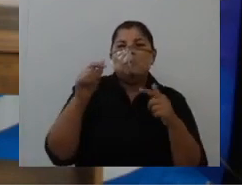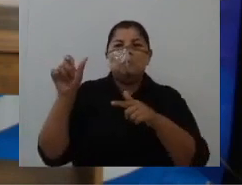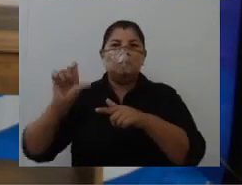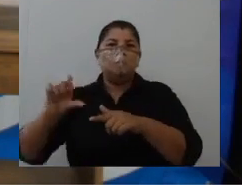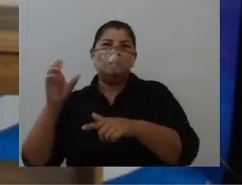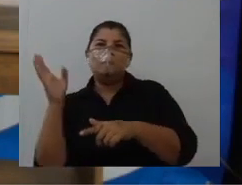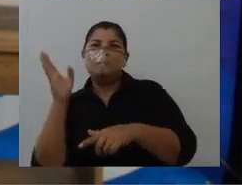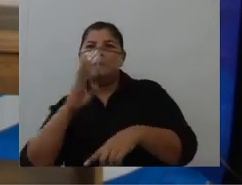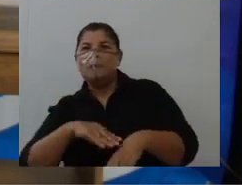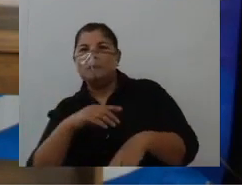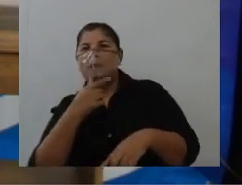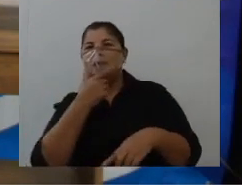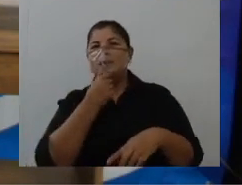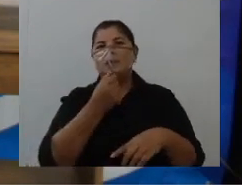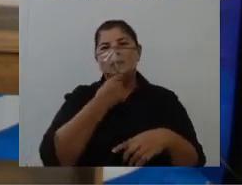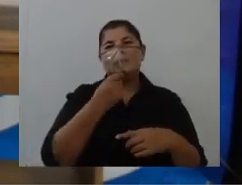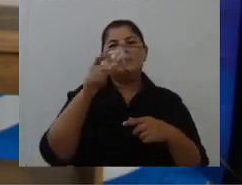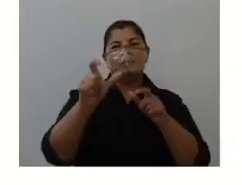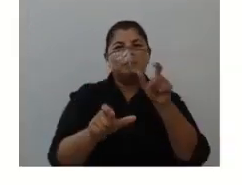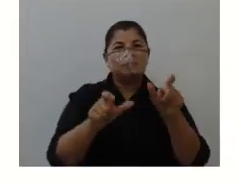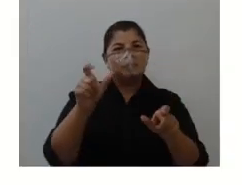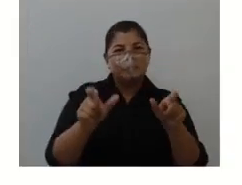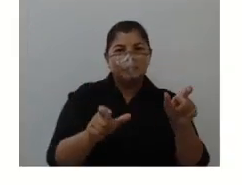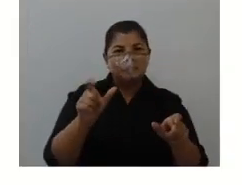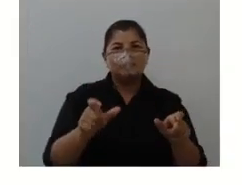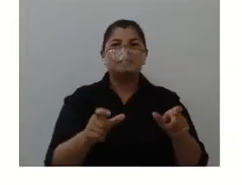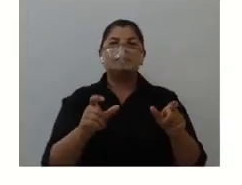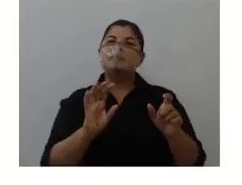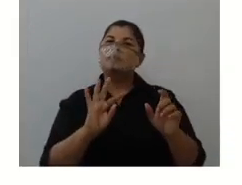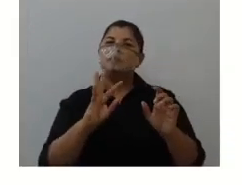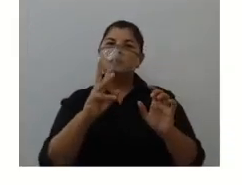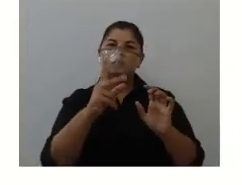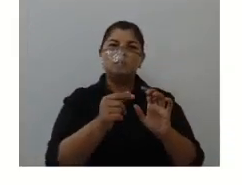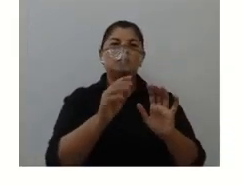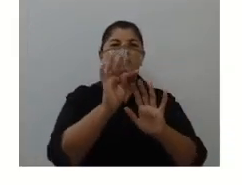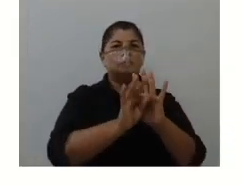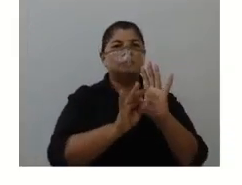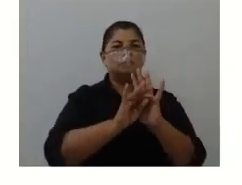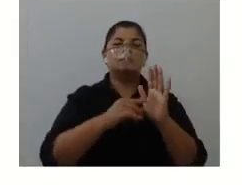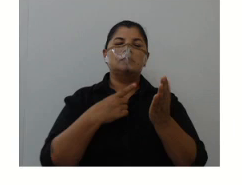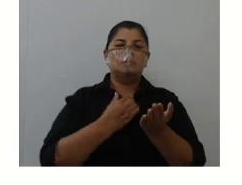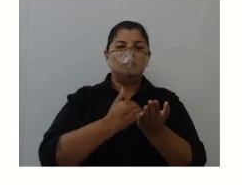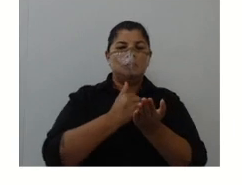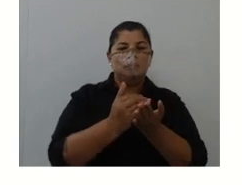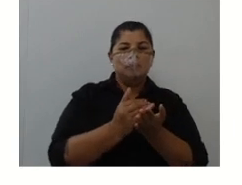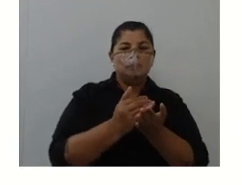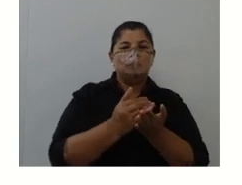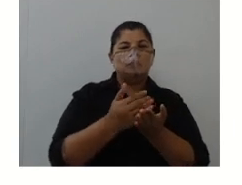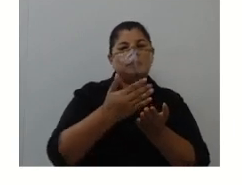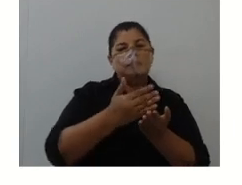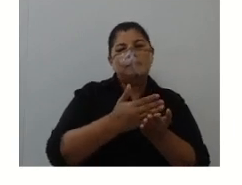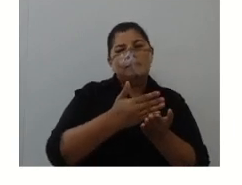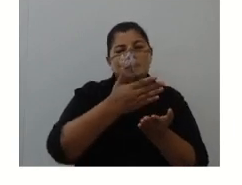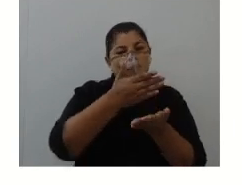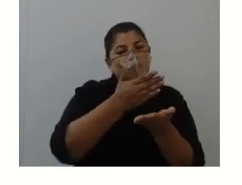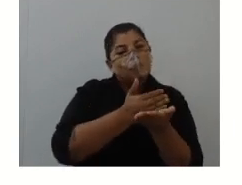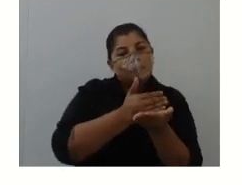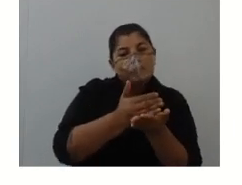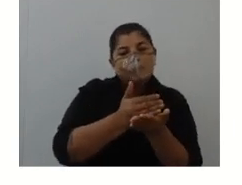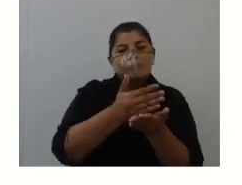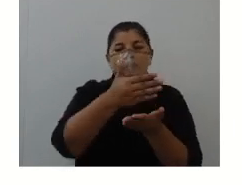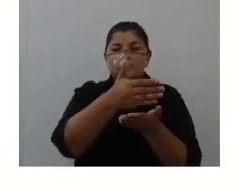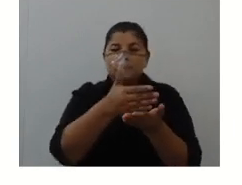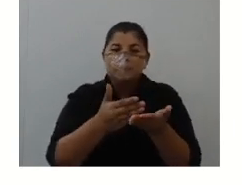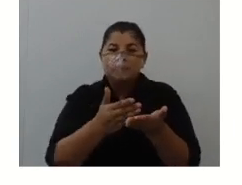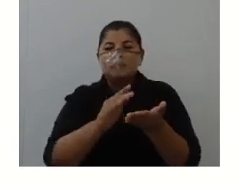Tempo, todo texto narrativo tem começo, meio e fim. Pode até ser um começo, meio e fim linear, ou começo, meio e